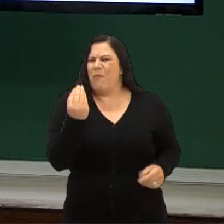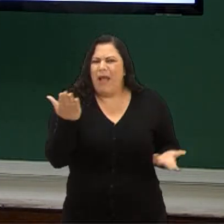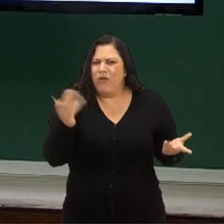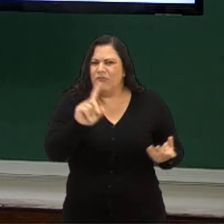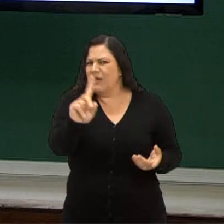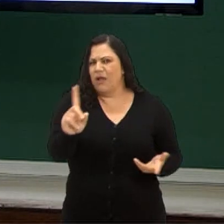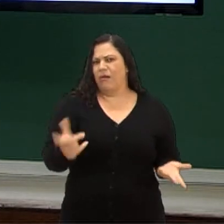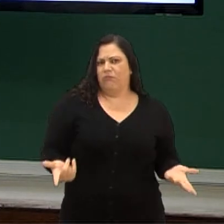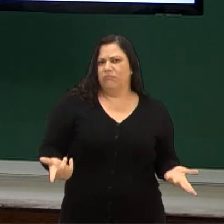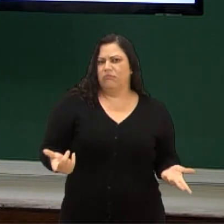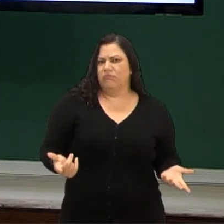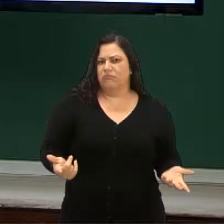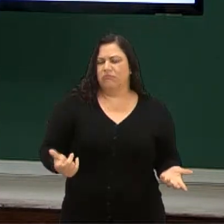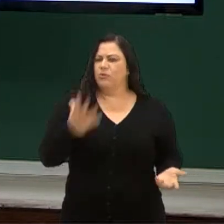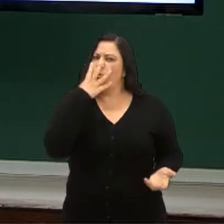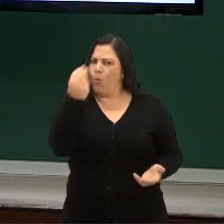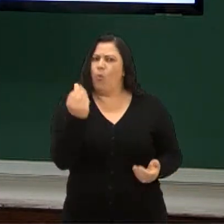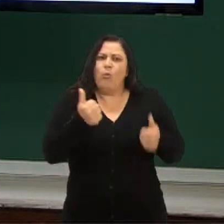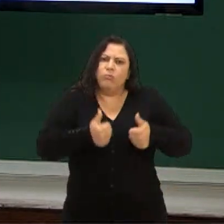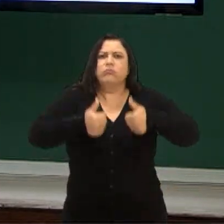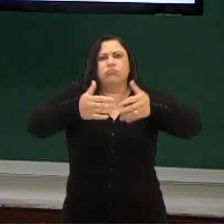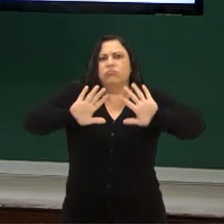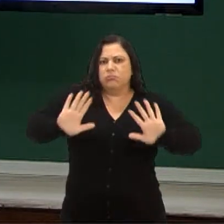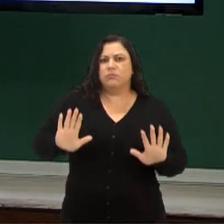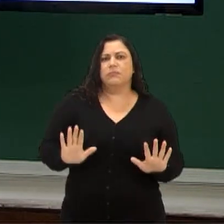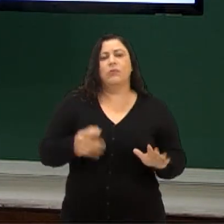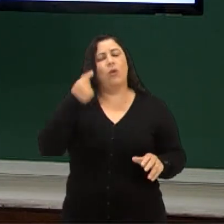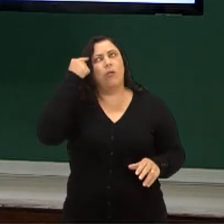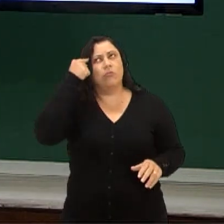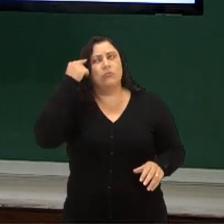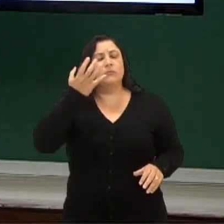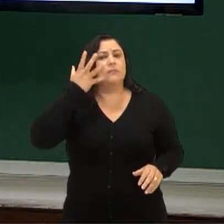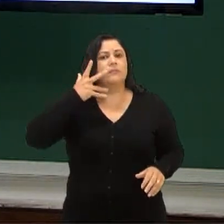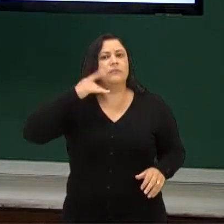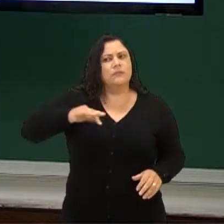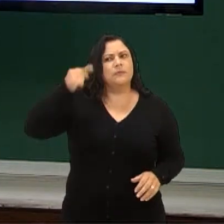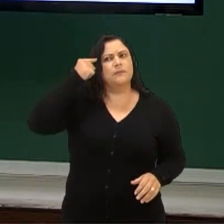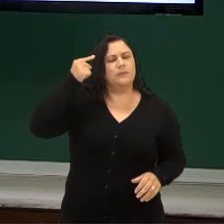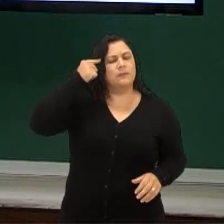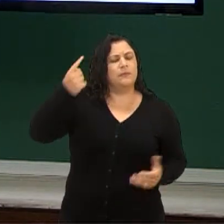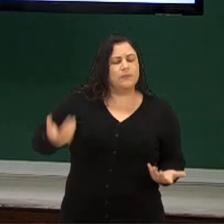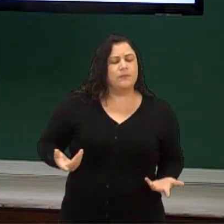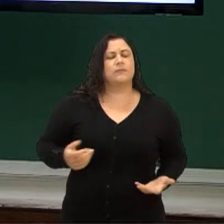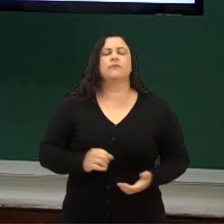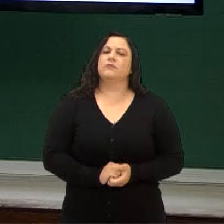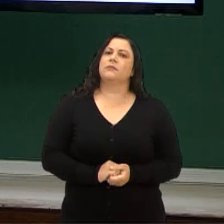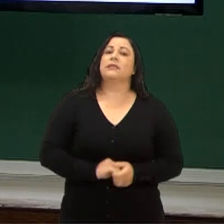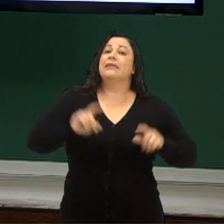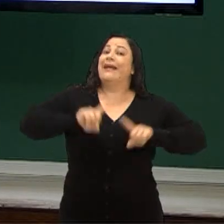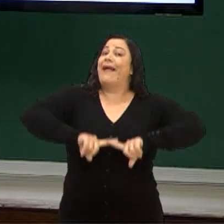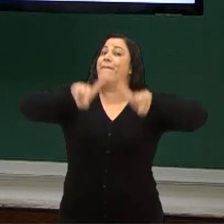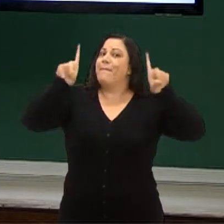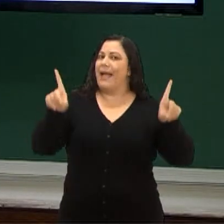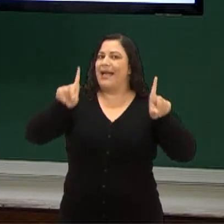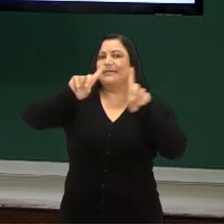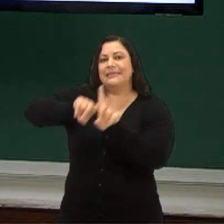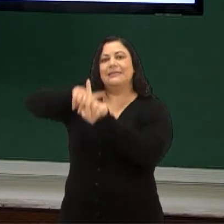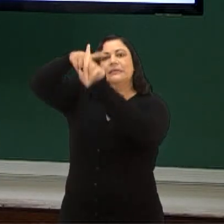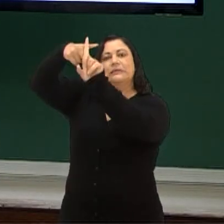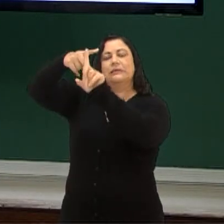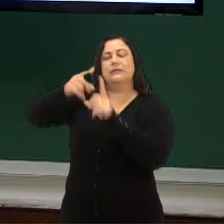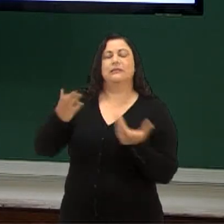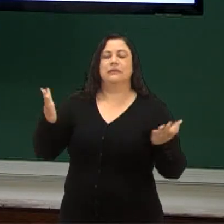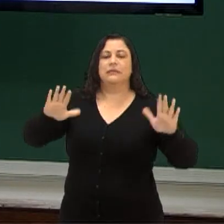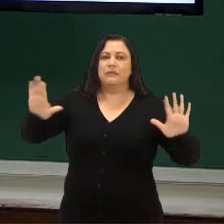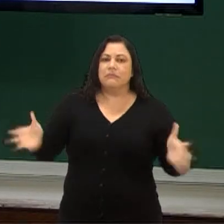né, e com o efeito de humor ainda pode piorar essa situação. Vocês entenderam, meus amigos? Então, o mas ali ele serviu como uma ênfase. Ele